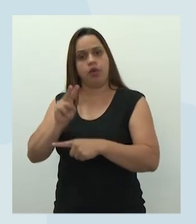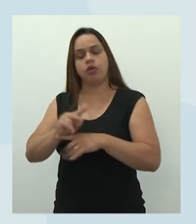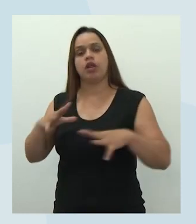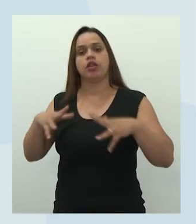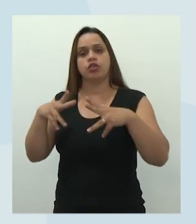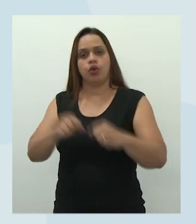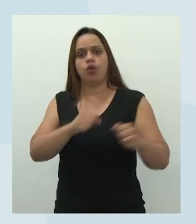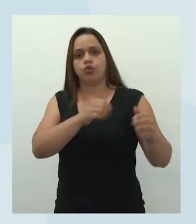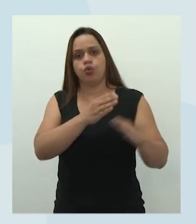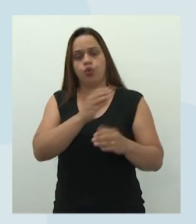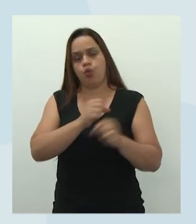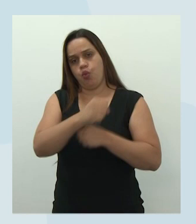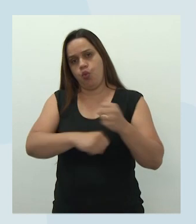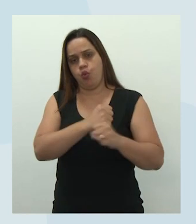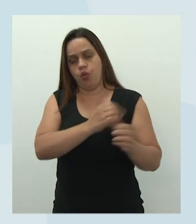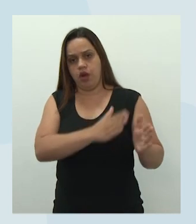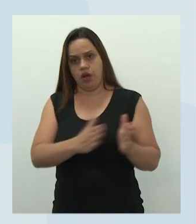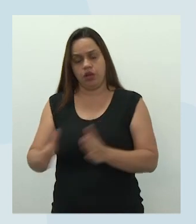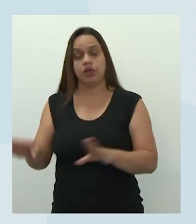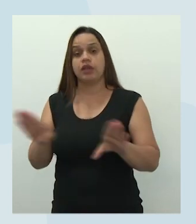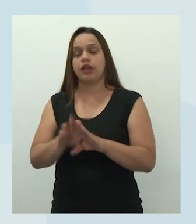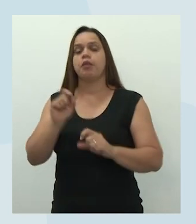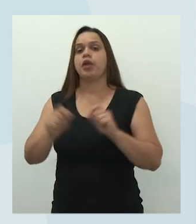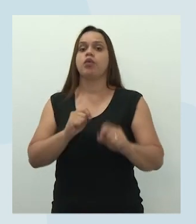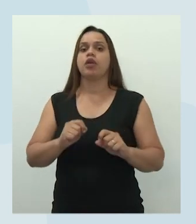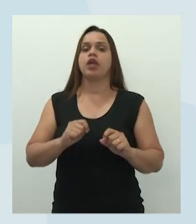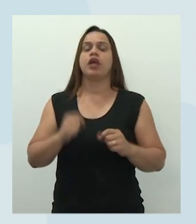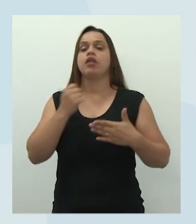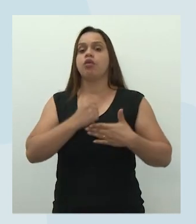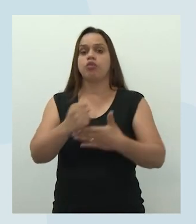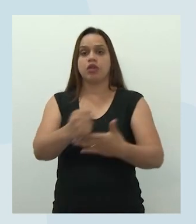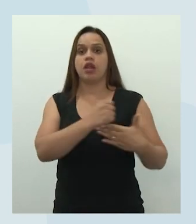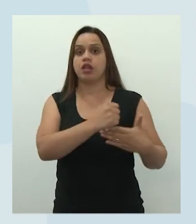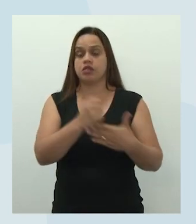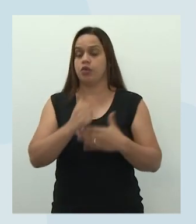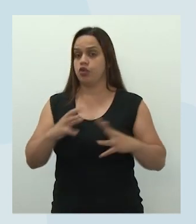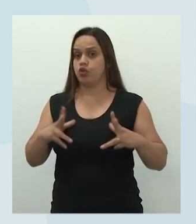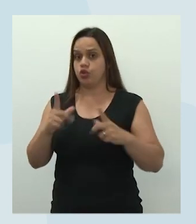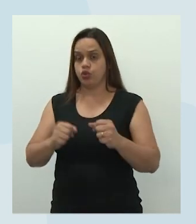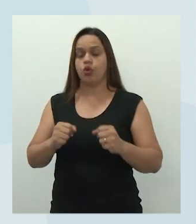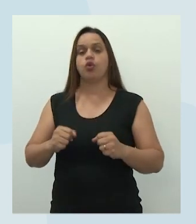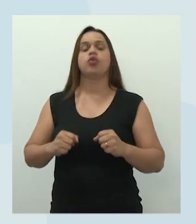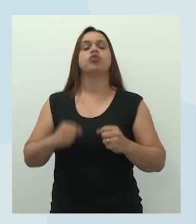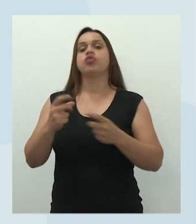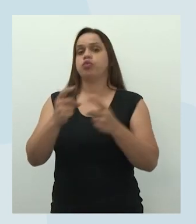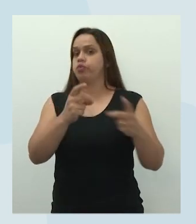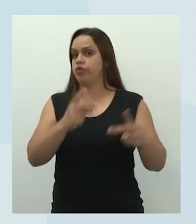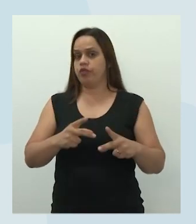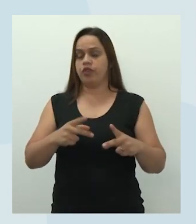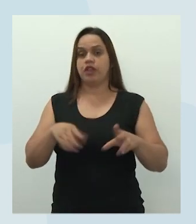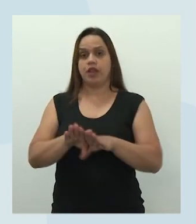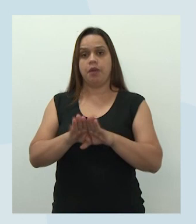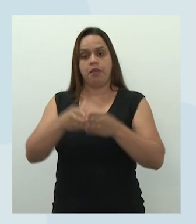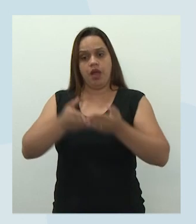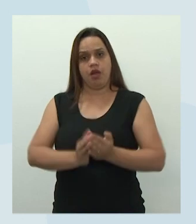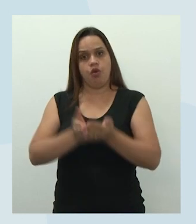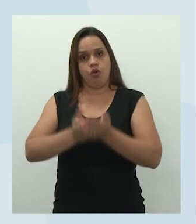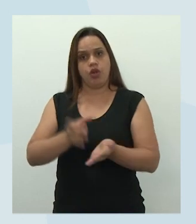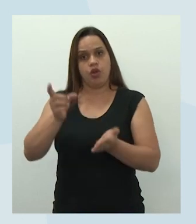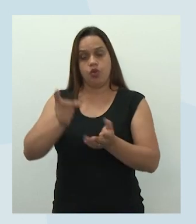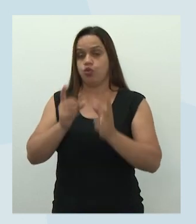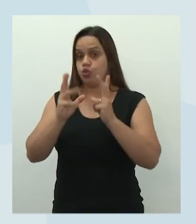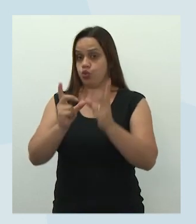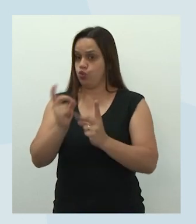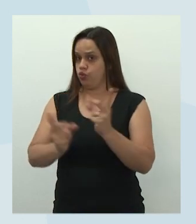comércio era feito aí de uma região para outra, onde as mercadorias também navegavam pelos rios, tá? Como